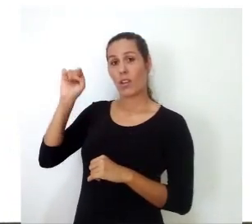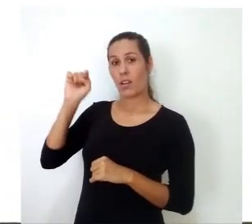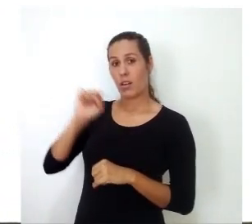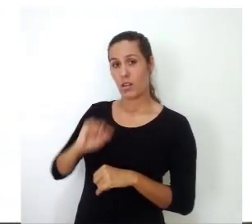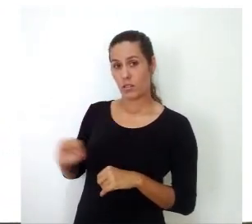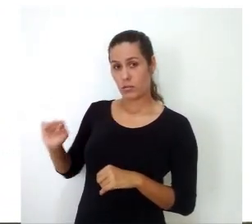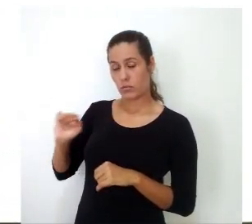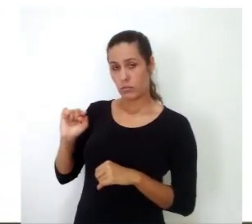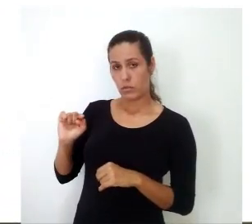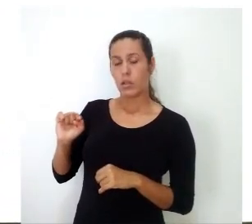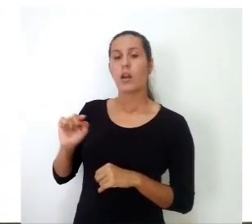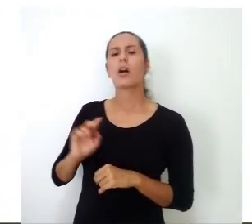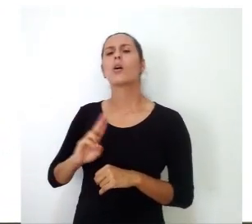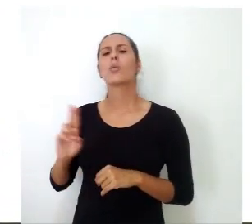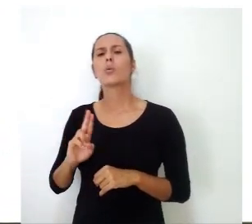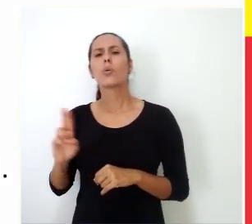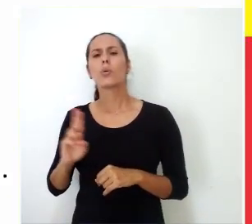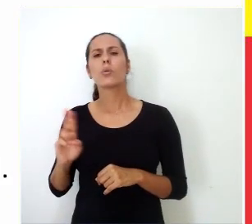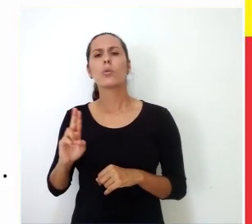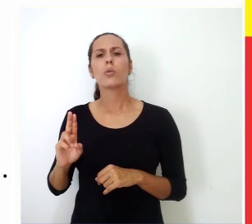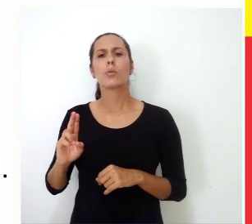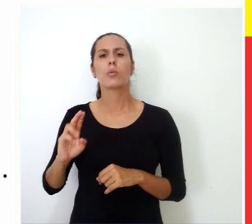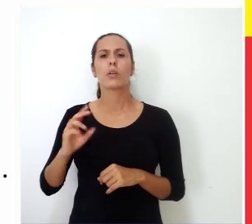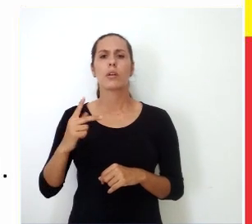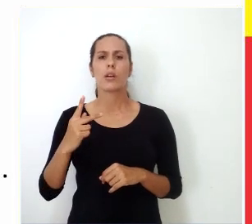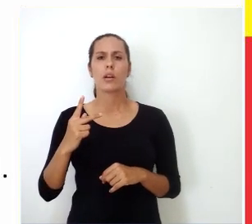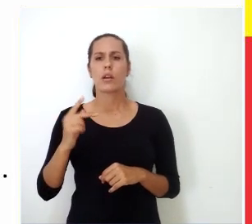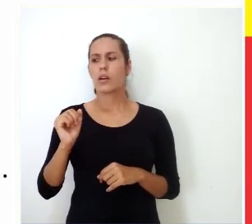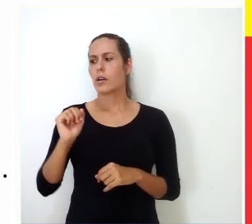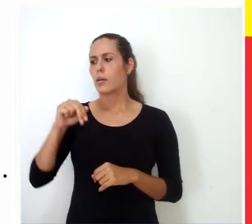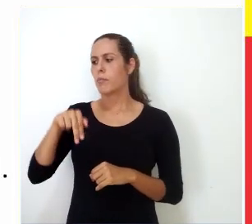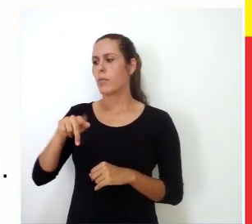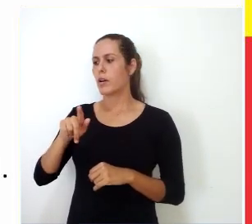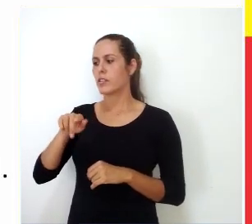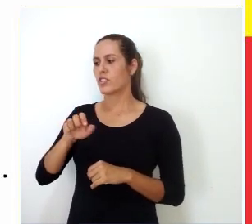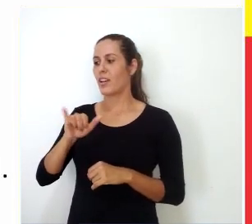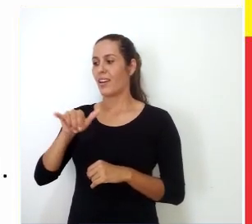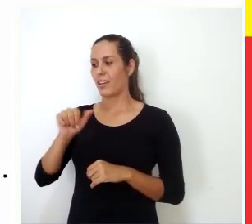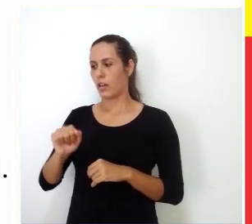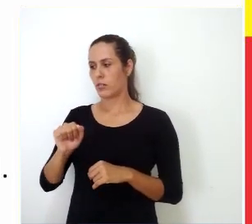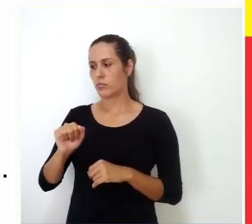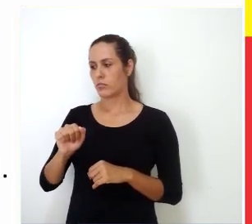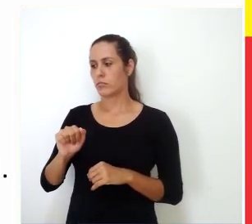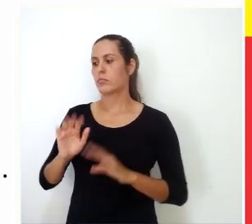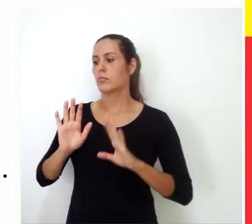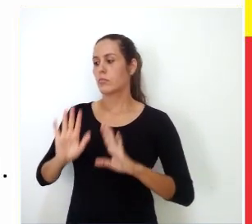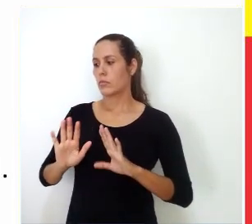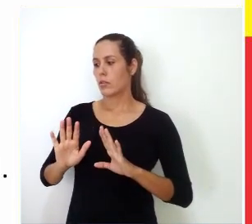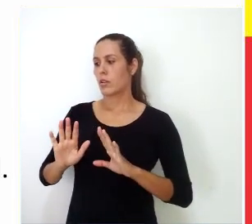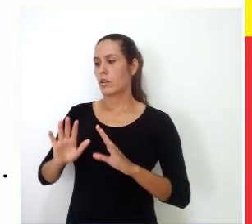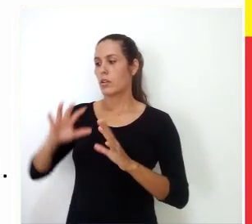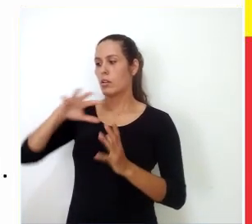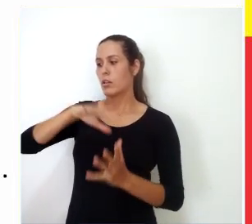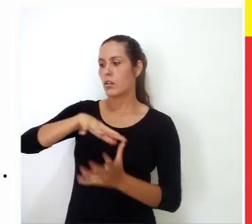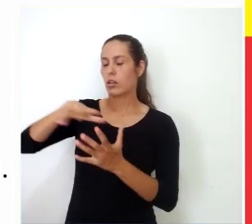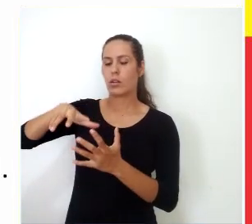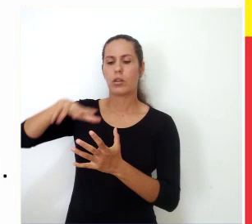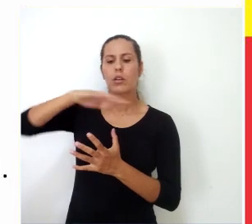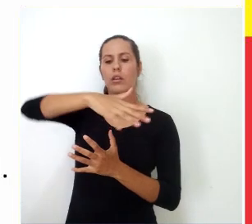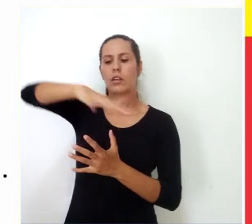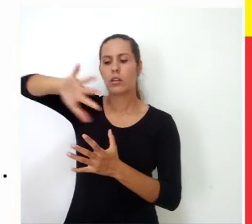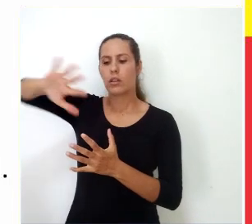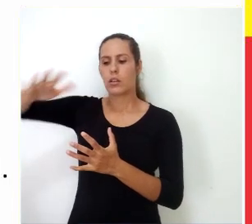continentes unidos eram chamados de Pangeia, cercado por um